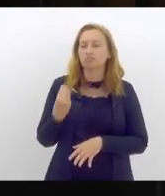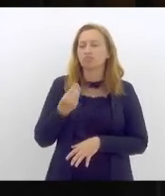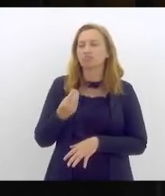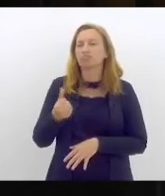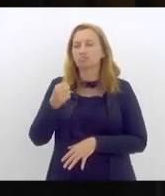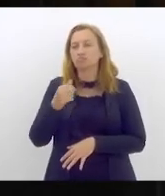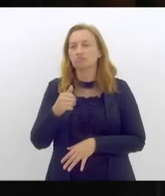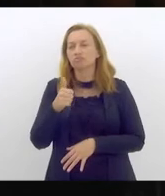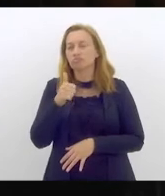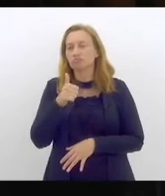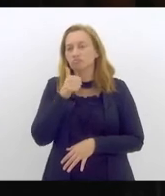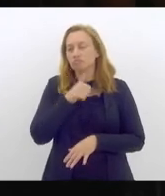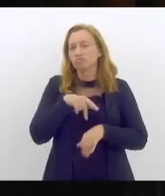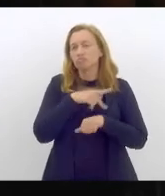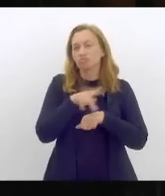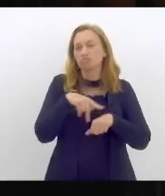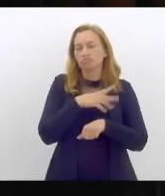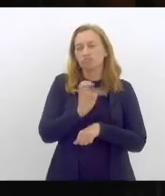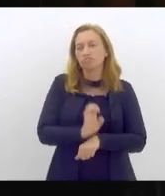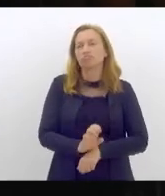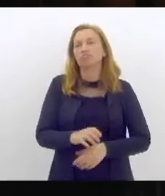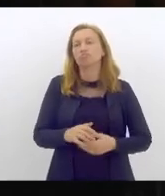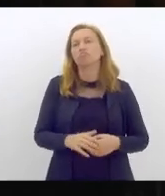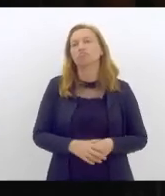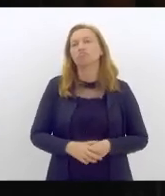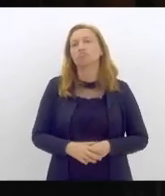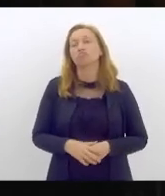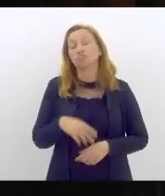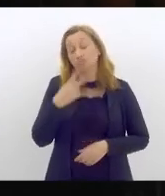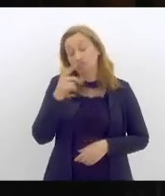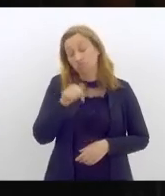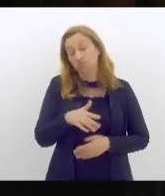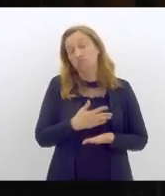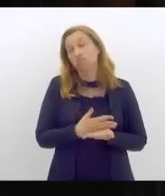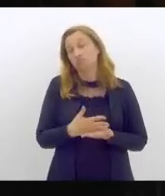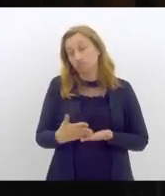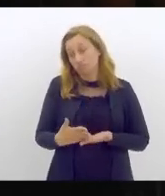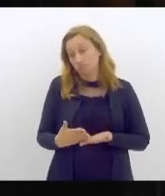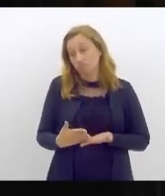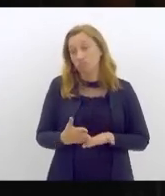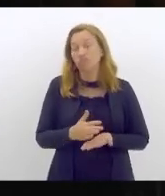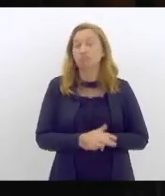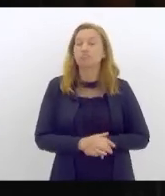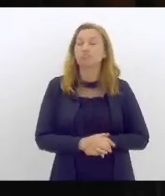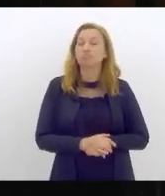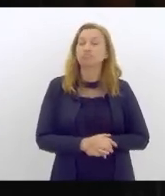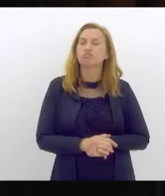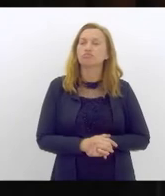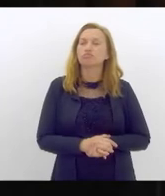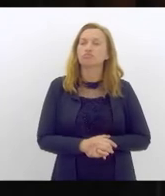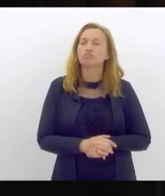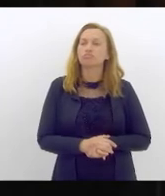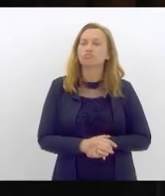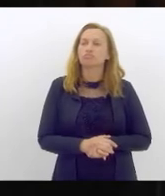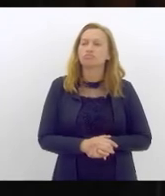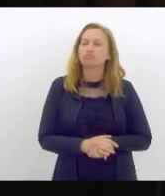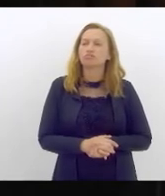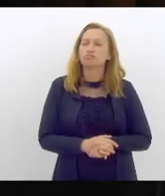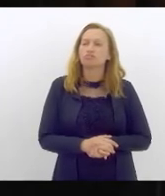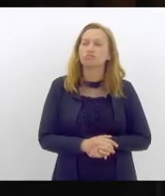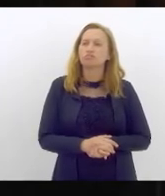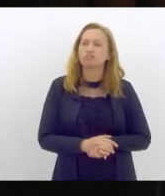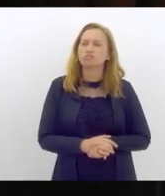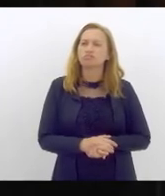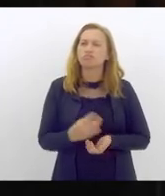e nesse estado afinal de contas falei aqui no início da minha explanação que prioridade